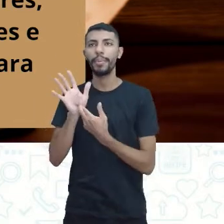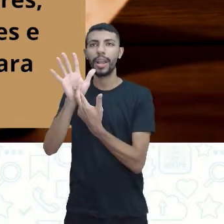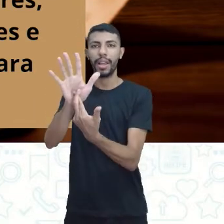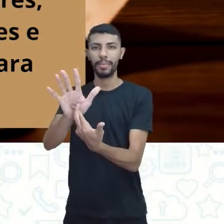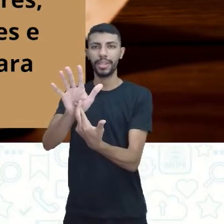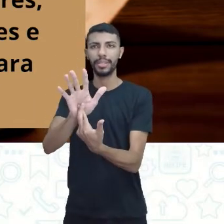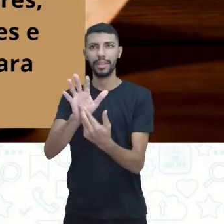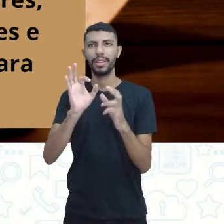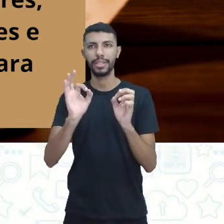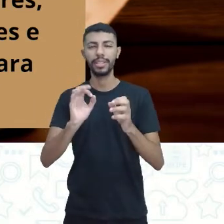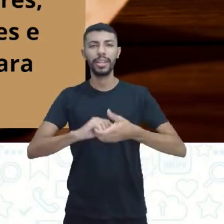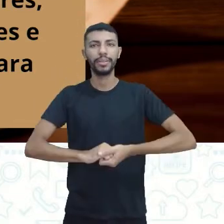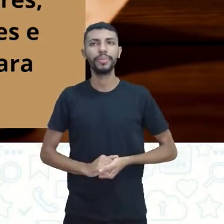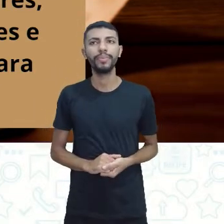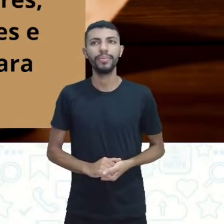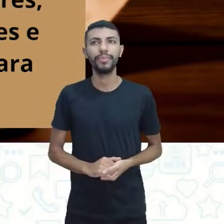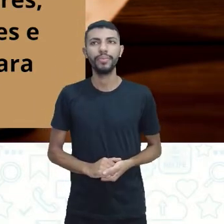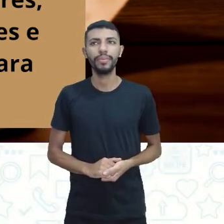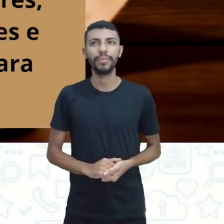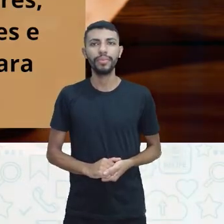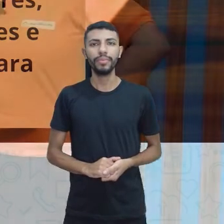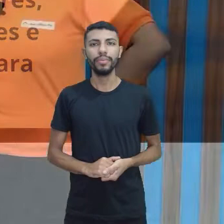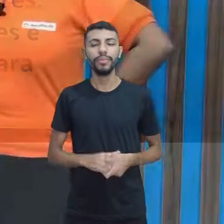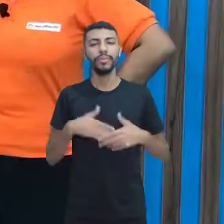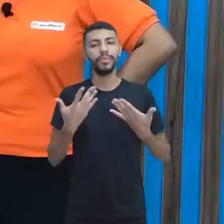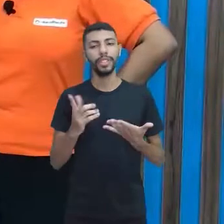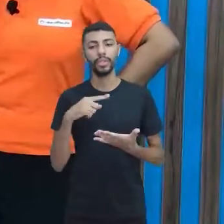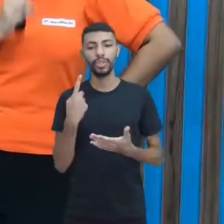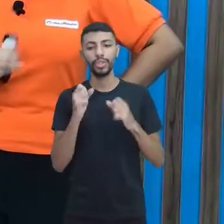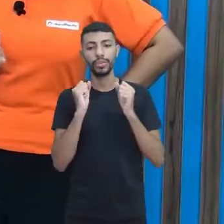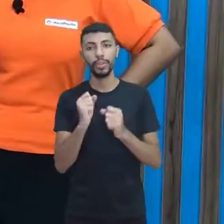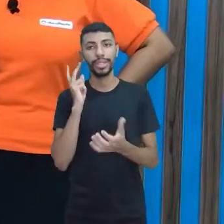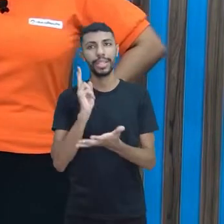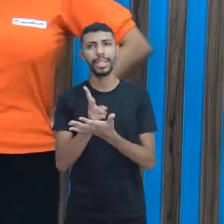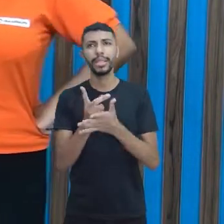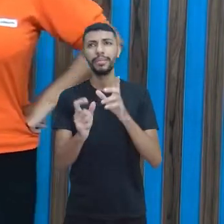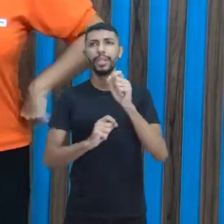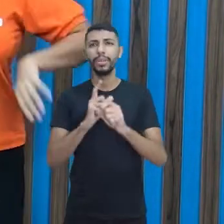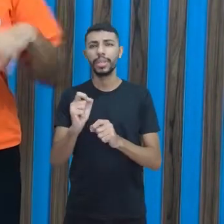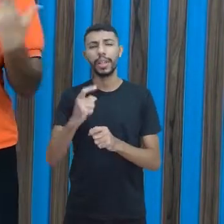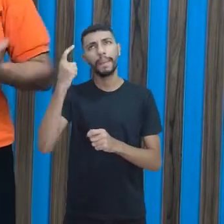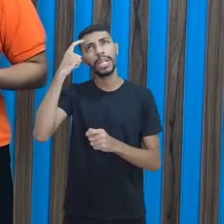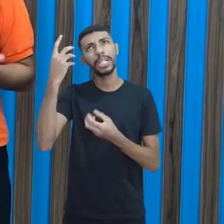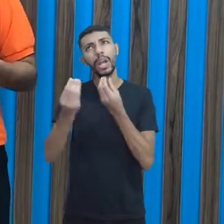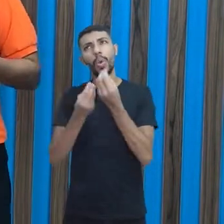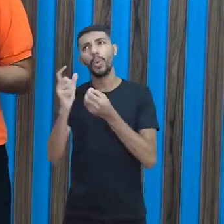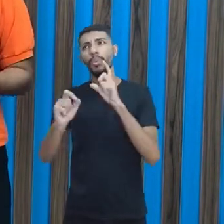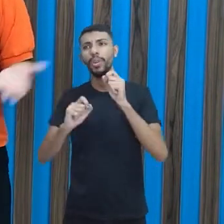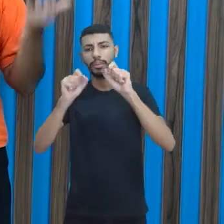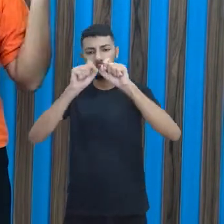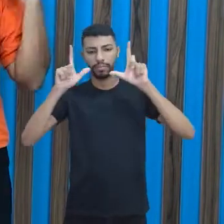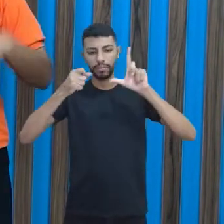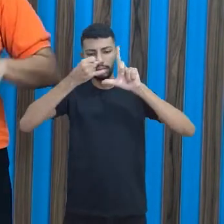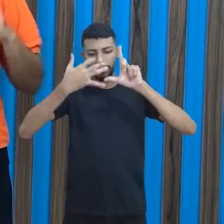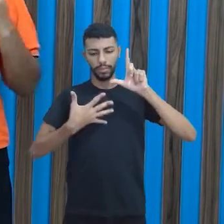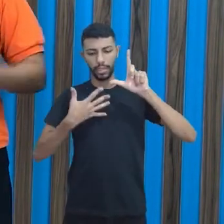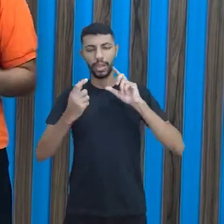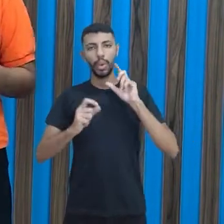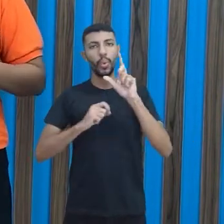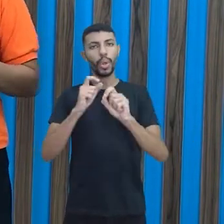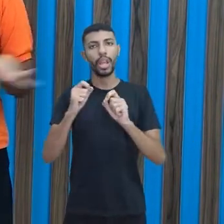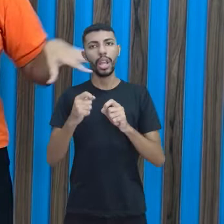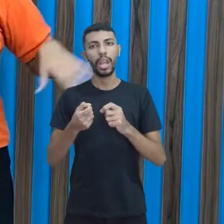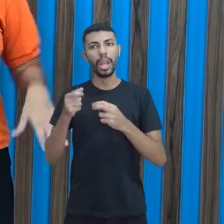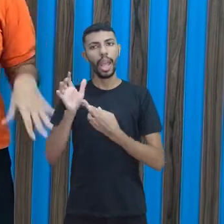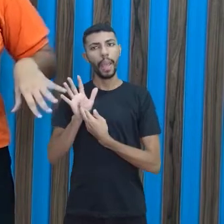representação. Então, a gente pode sempre pensar no autorretrato como exatamente essa